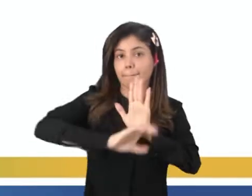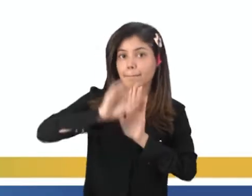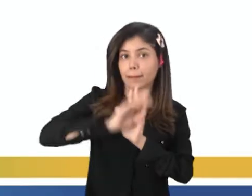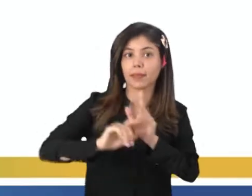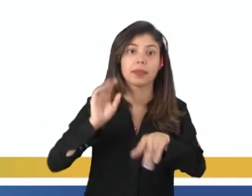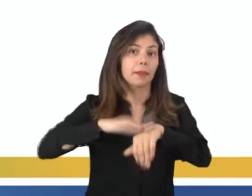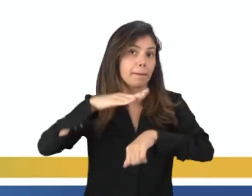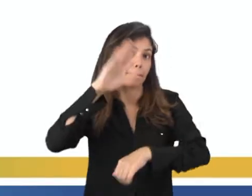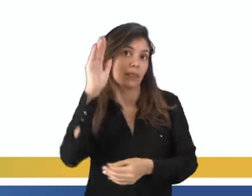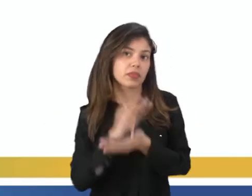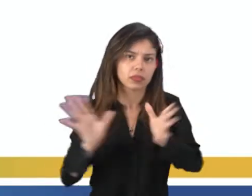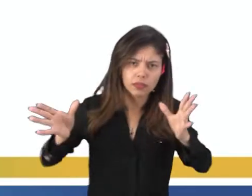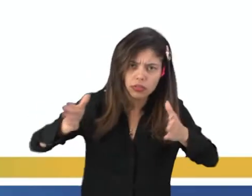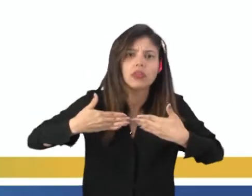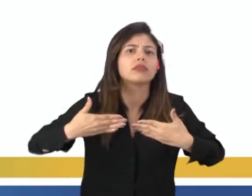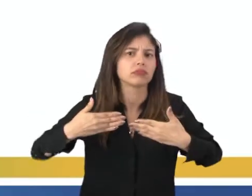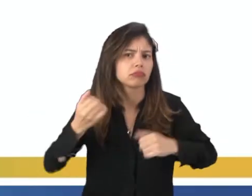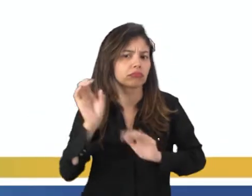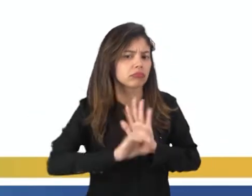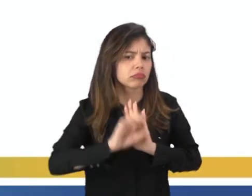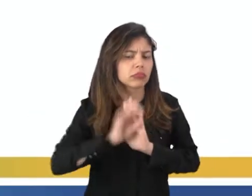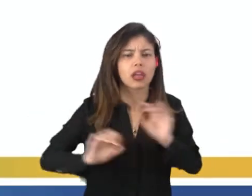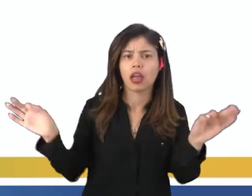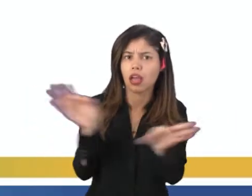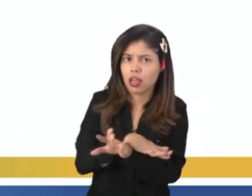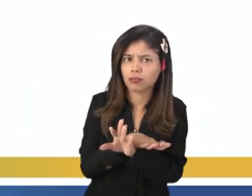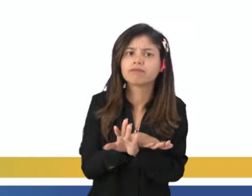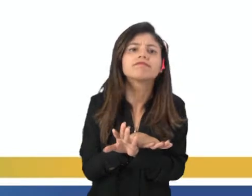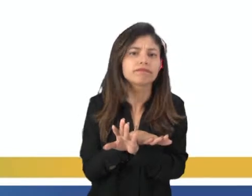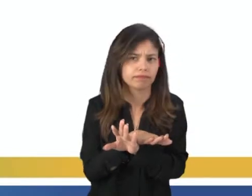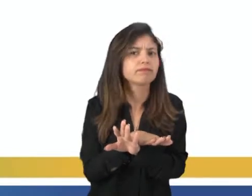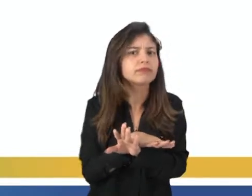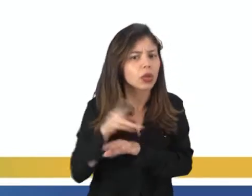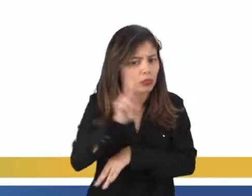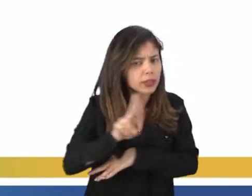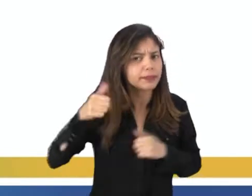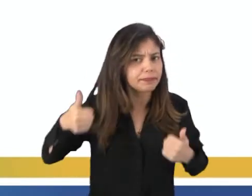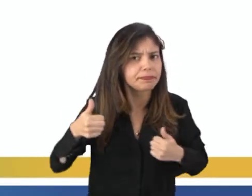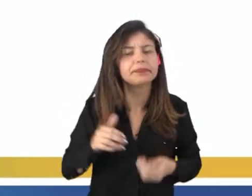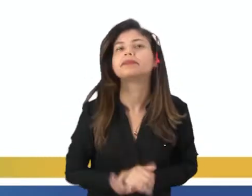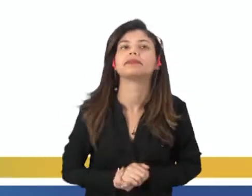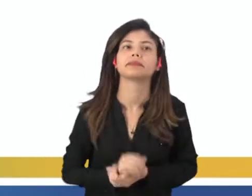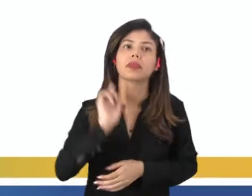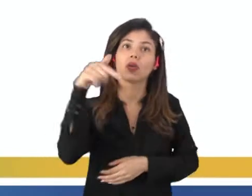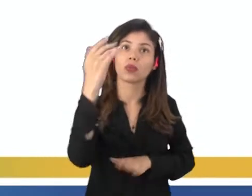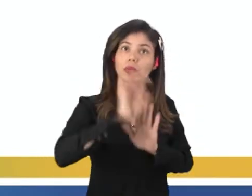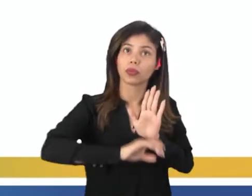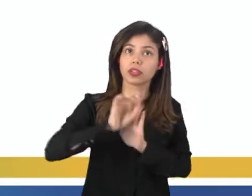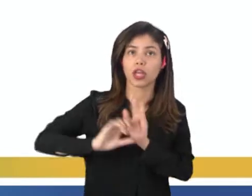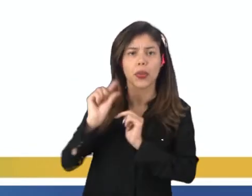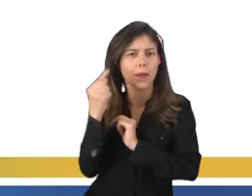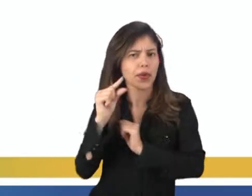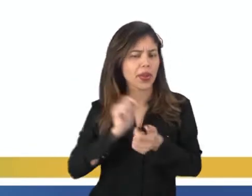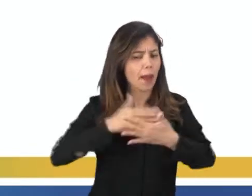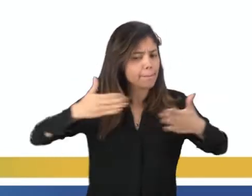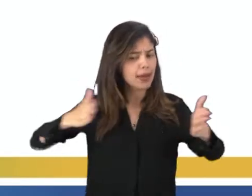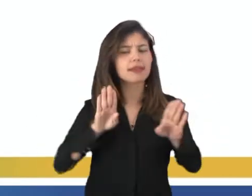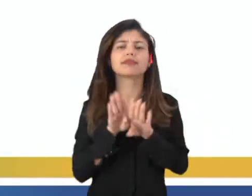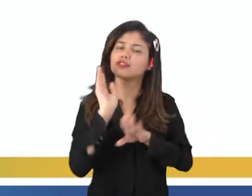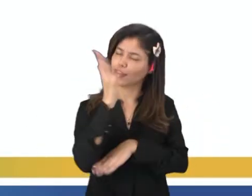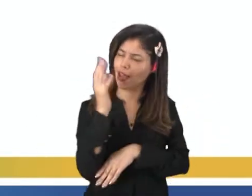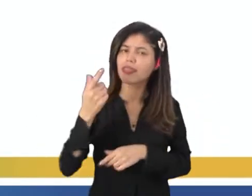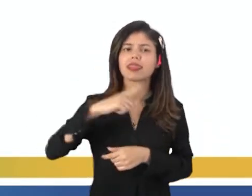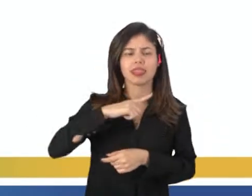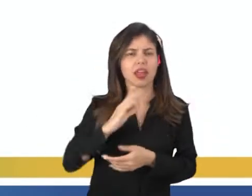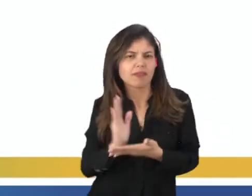conceito ele é mais restrito, fechado, tá? Então ele acaba não sendo tão utilizado, tá? O outro conceito ele já é um pouco mais aberto, tá? Ele